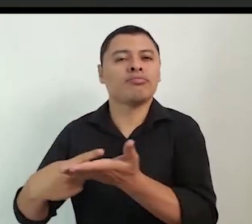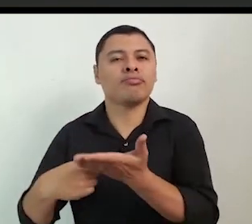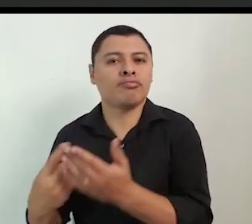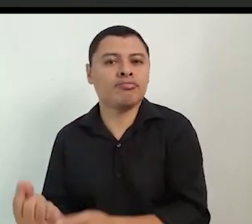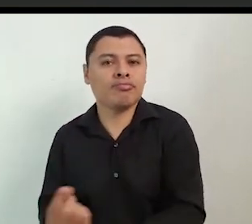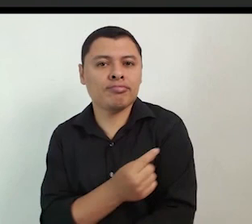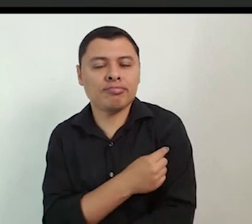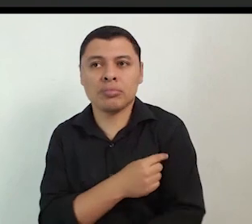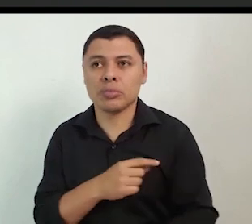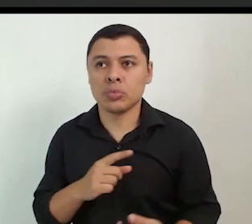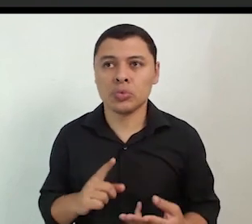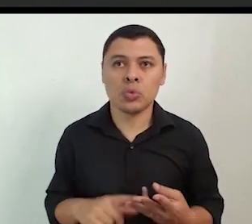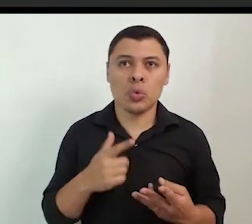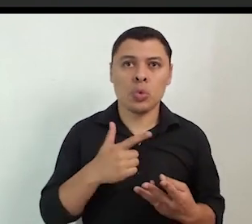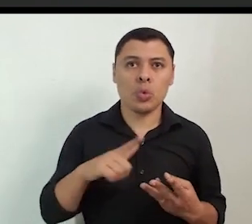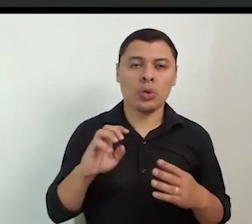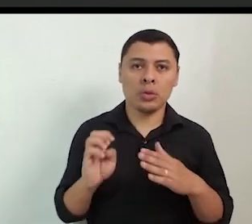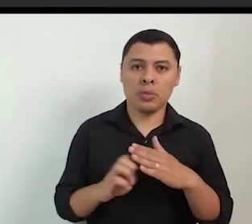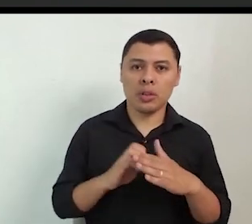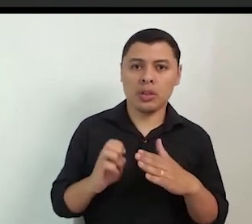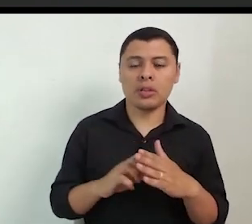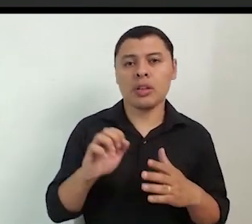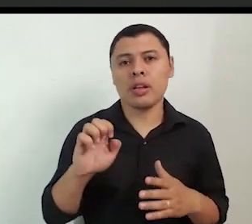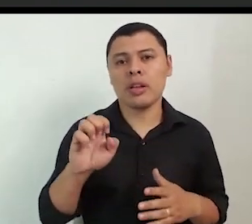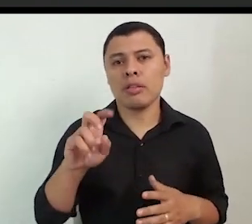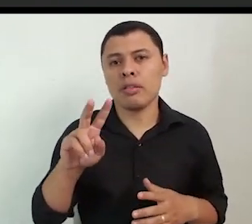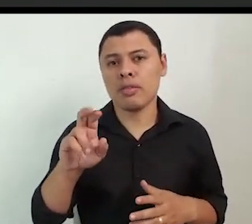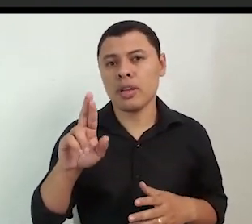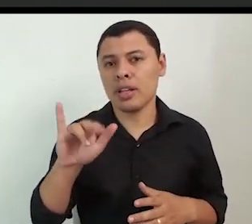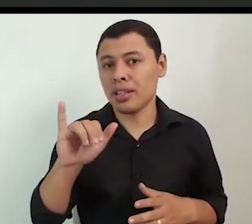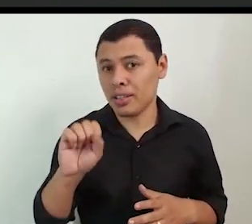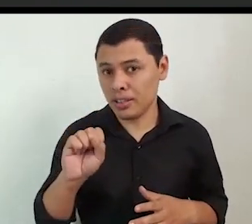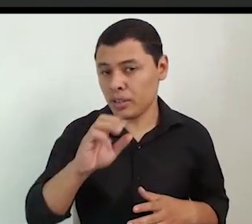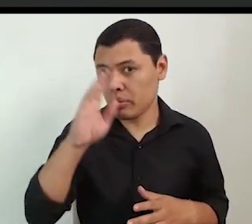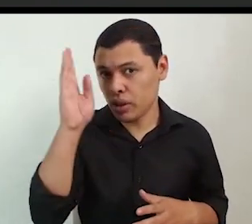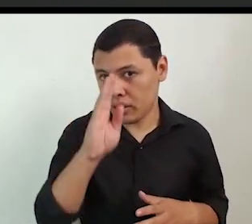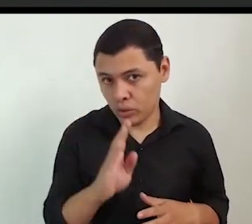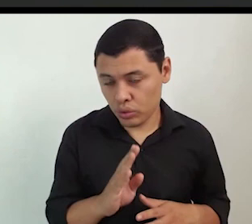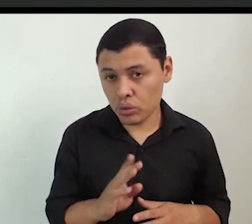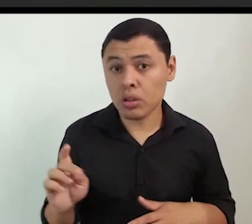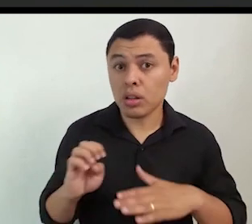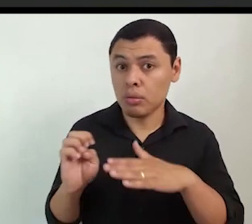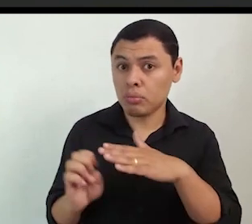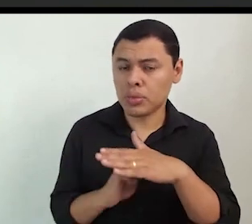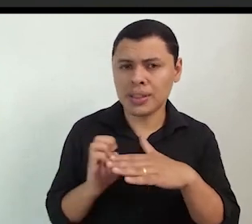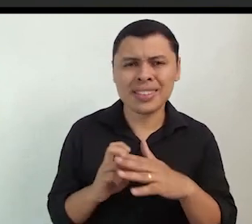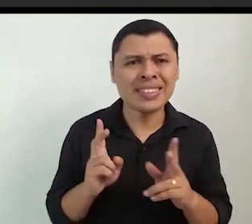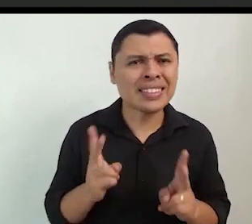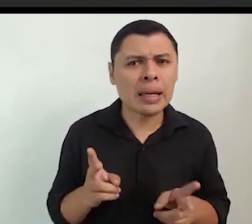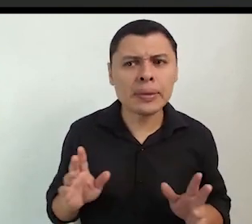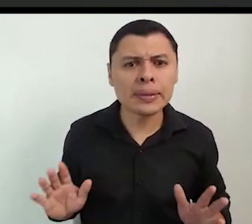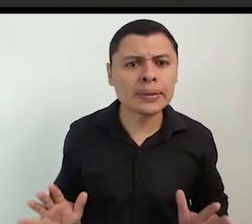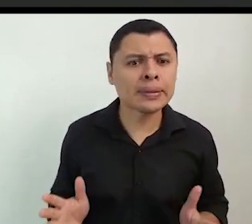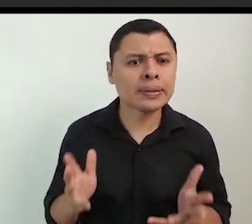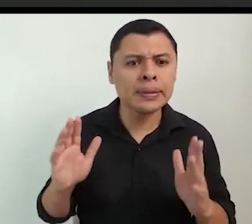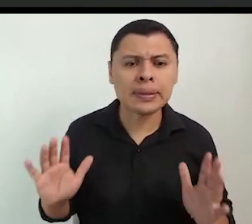Temos empresas, por exemplo, como a Everest Brasil, que é uma empresa que está sempre estimulando